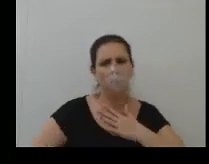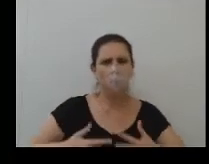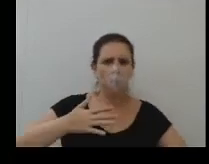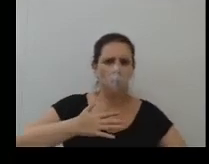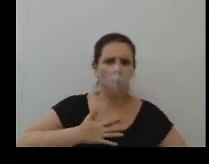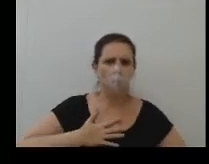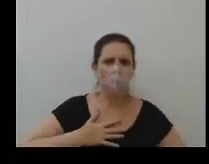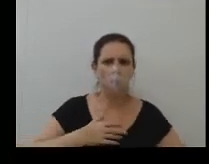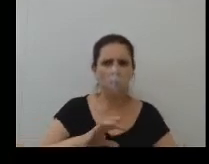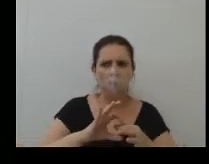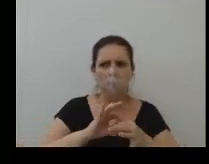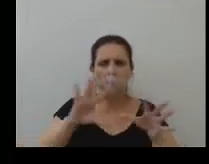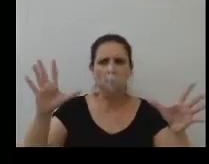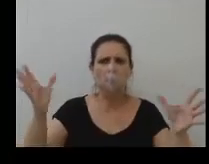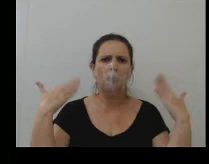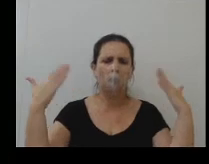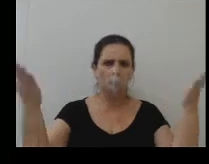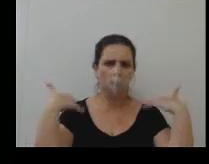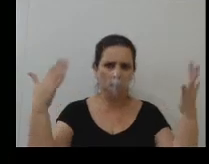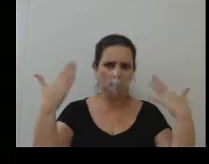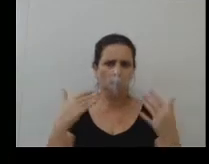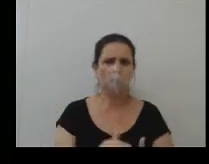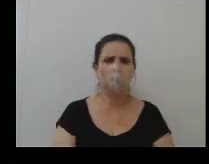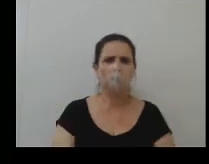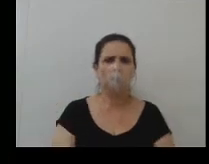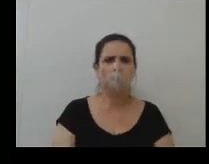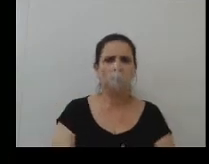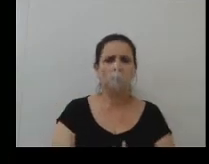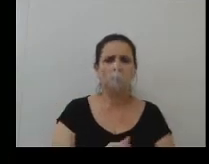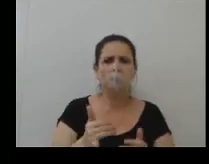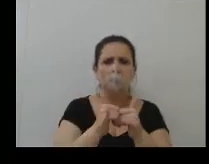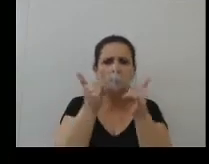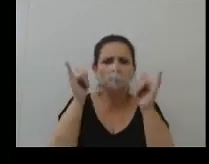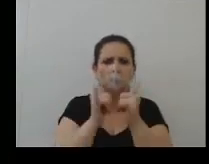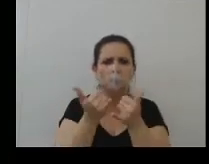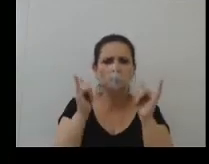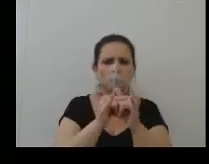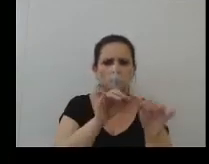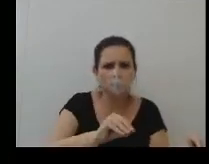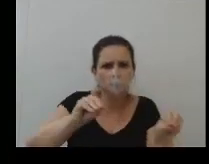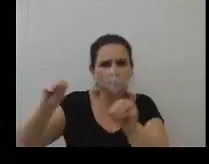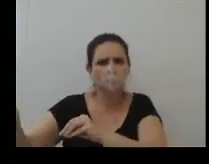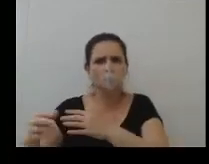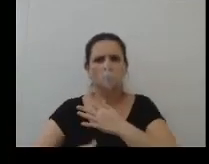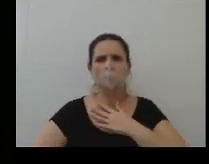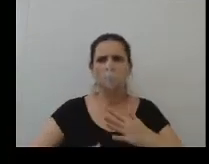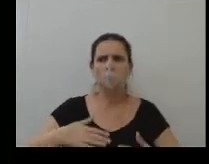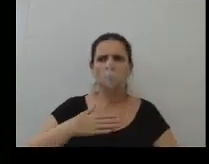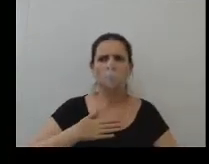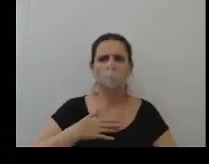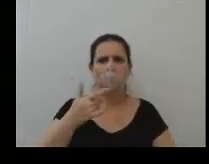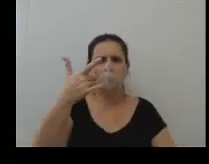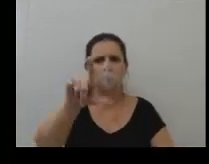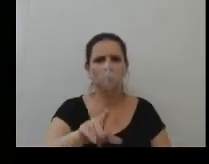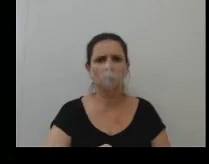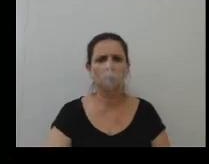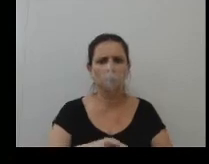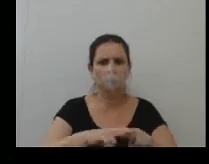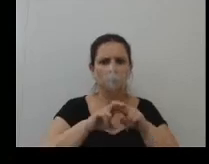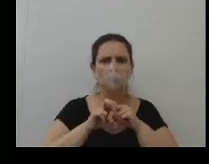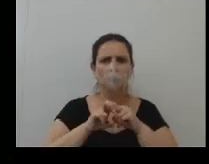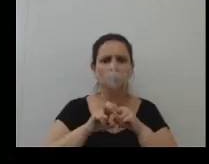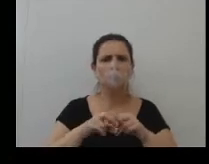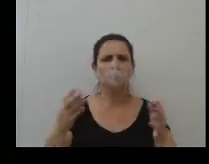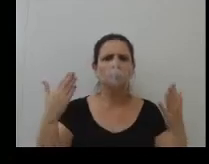humano liberar calor, que é a energia transferida de um corpo para outro, em virtude da diferença de temperatura entre